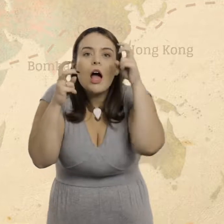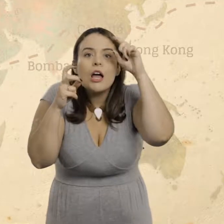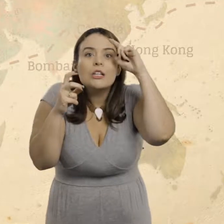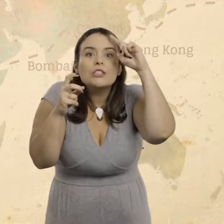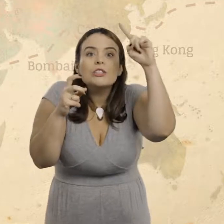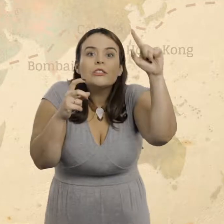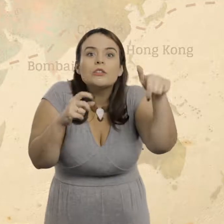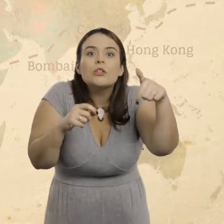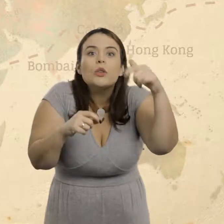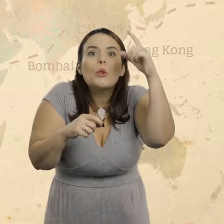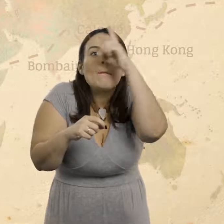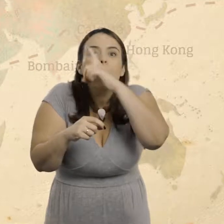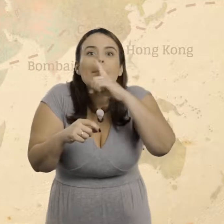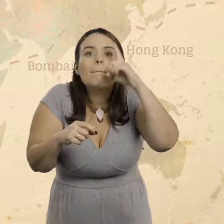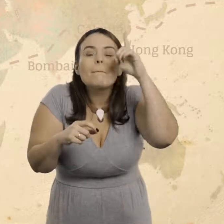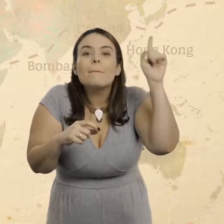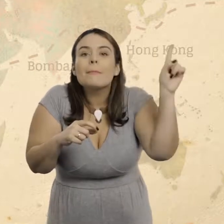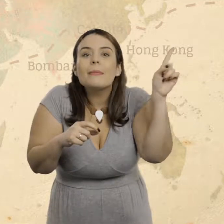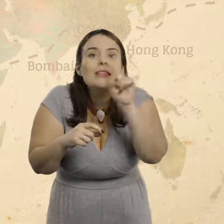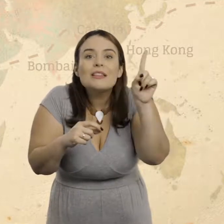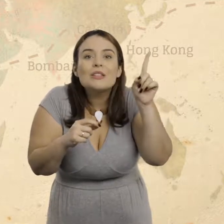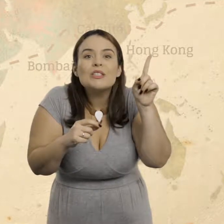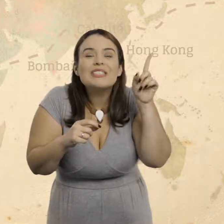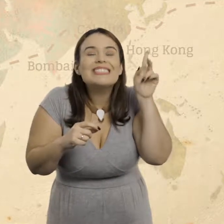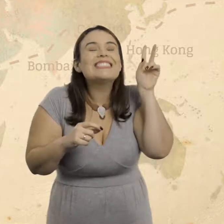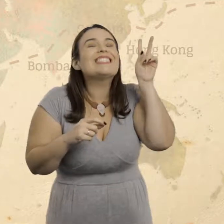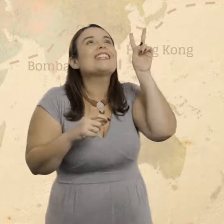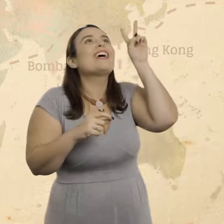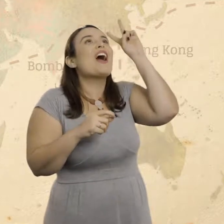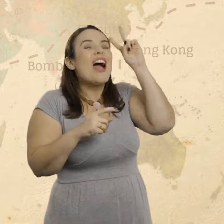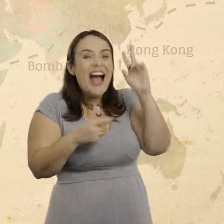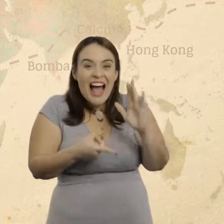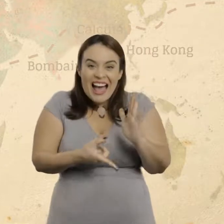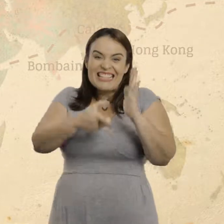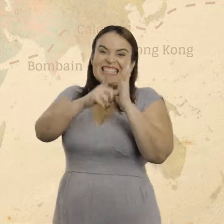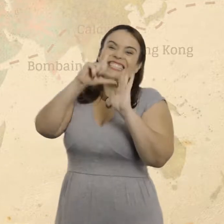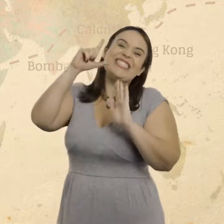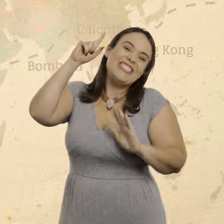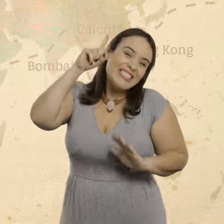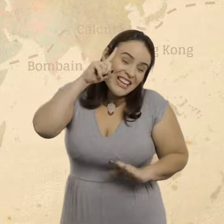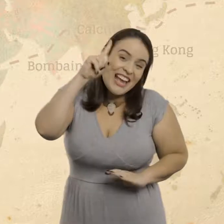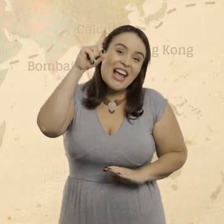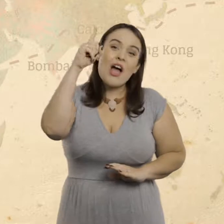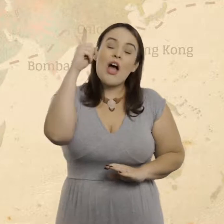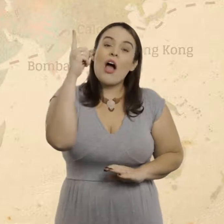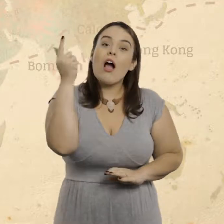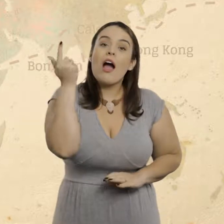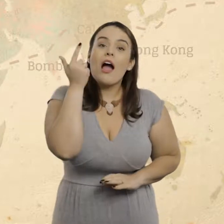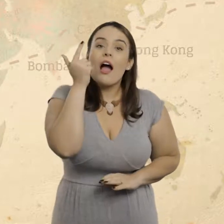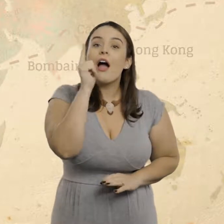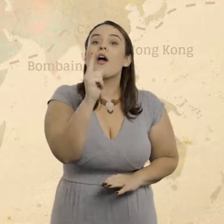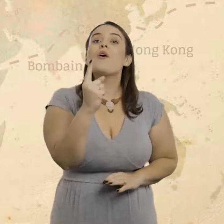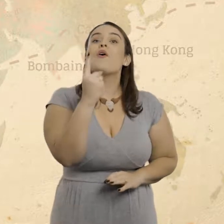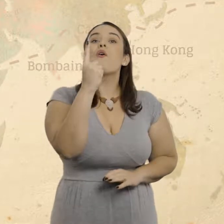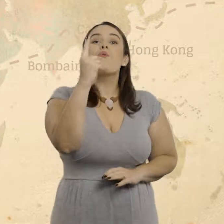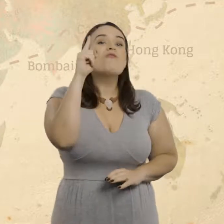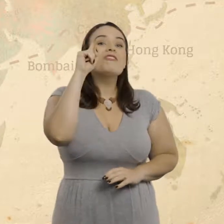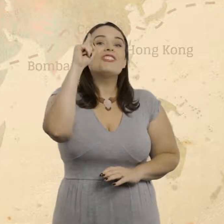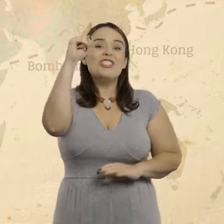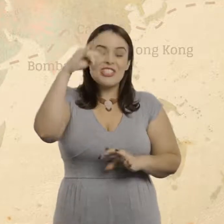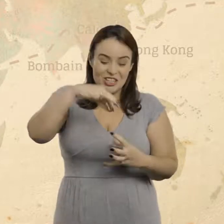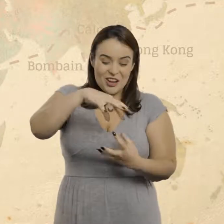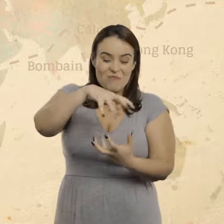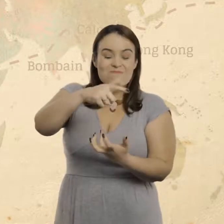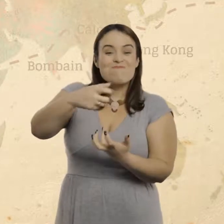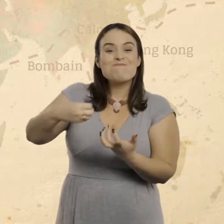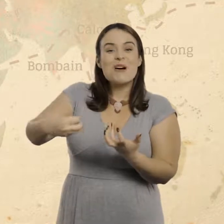o dia seguinte era domingo e não segunda-feira. Eles estavam adiantados um dia, tinham ganhado um dia ao dar